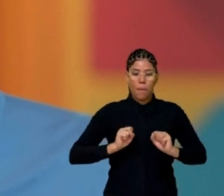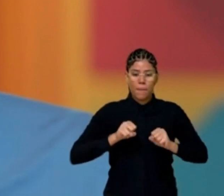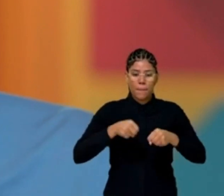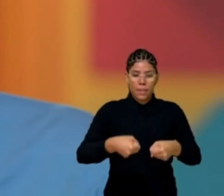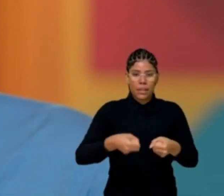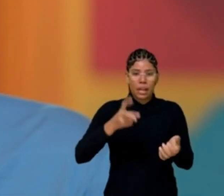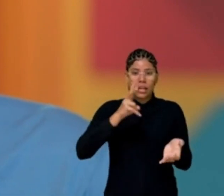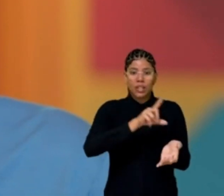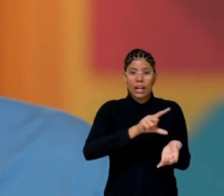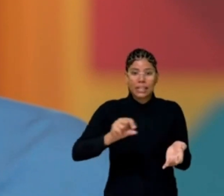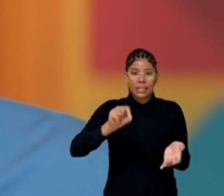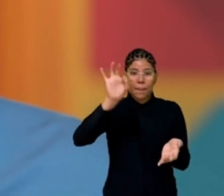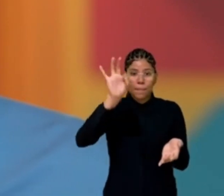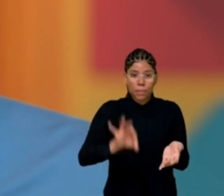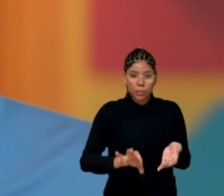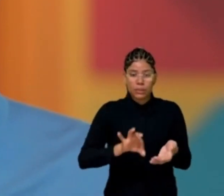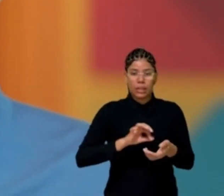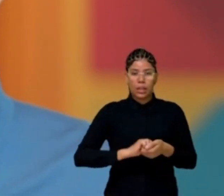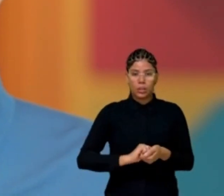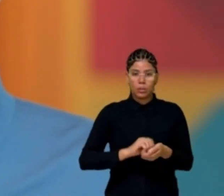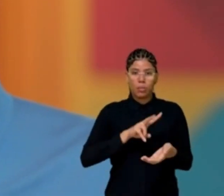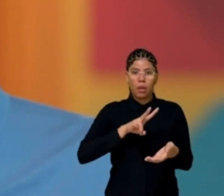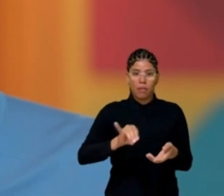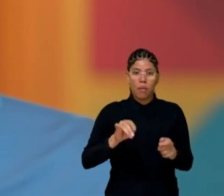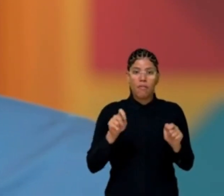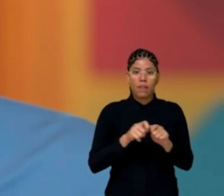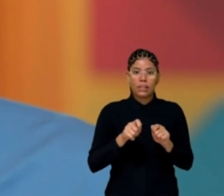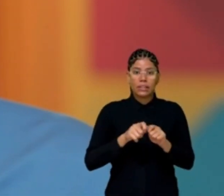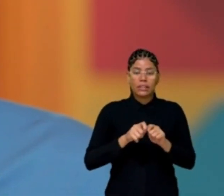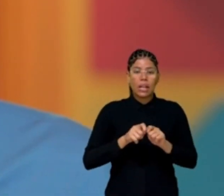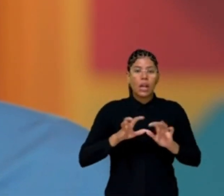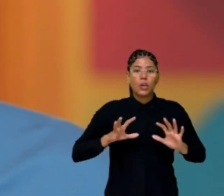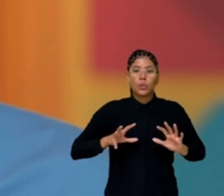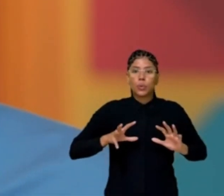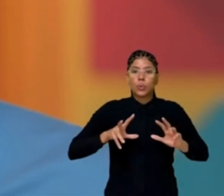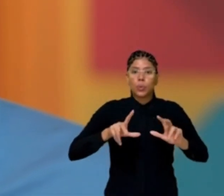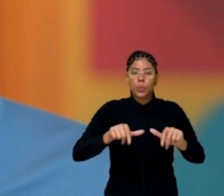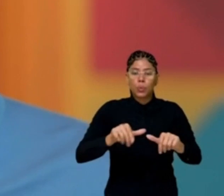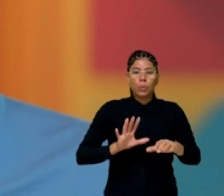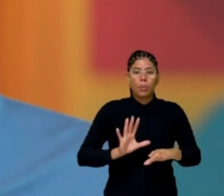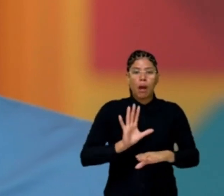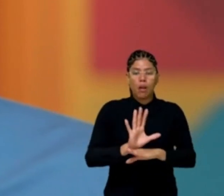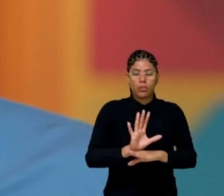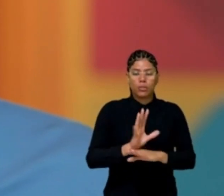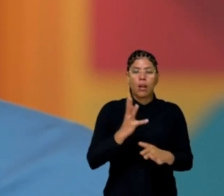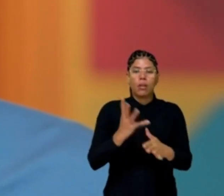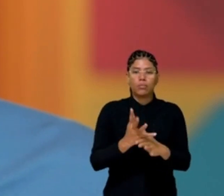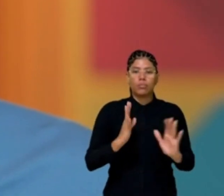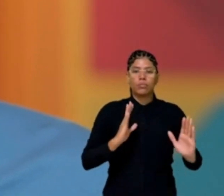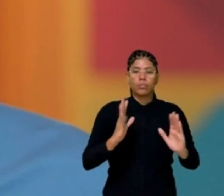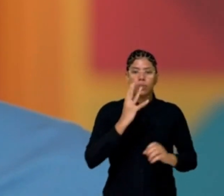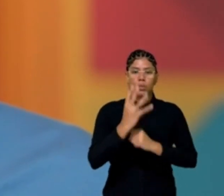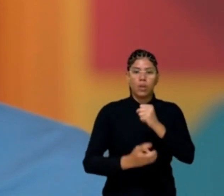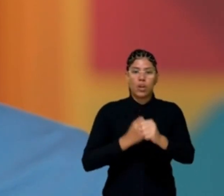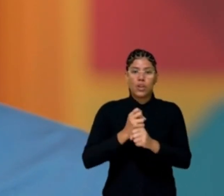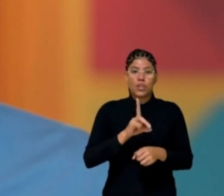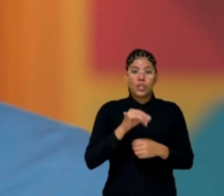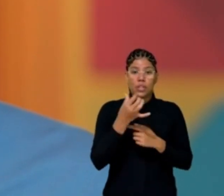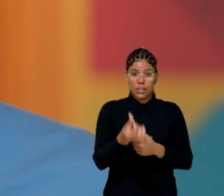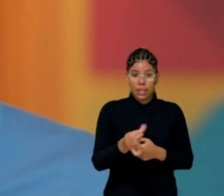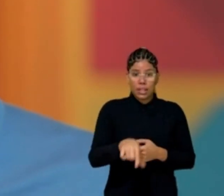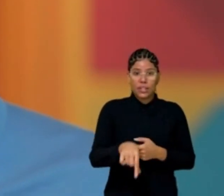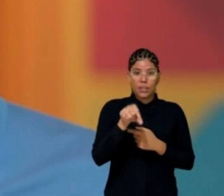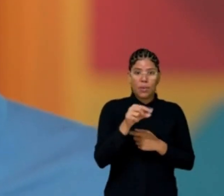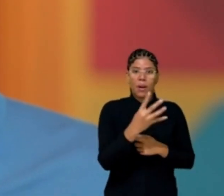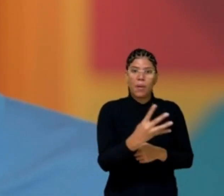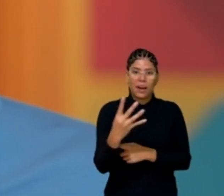irei me dedicar 100% e entregar tudo o que sou nos 4 anos de meu mandato.